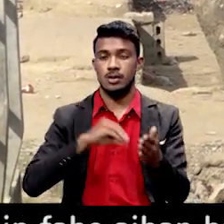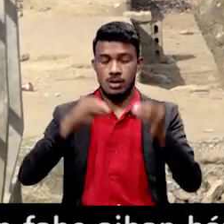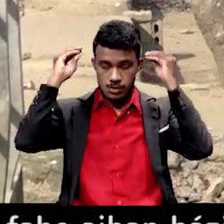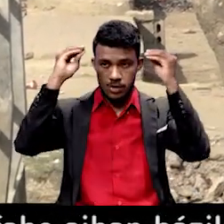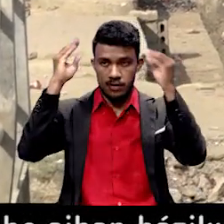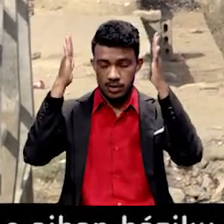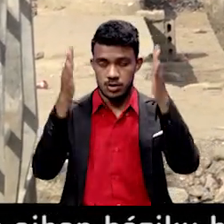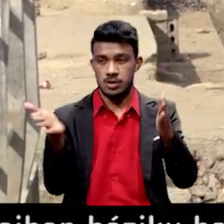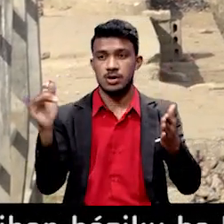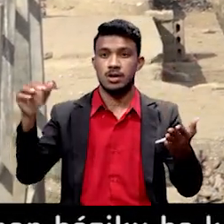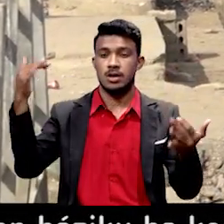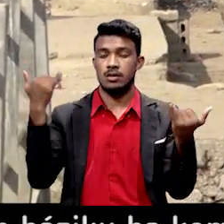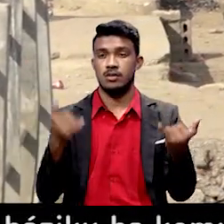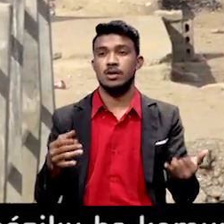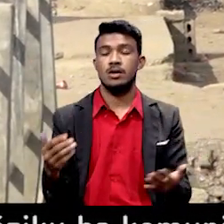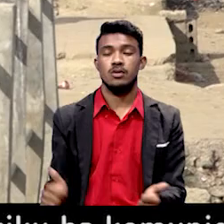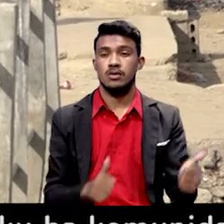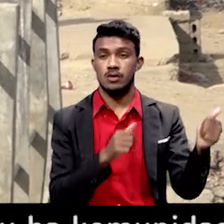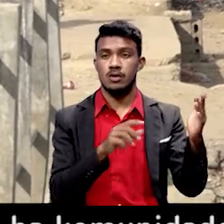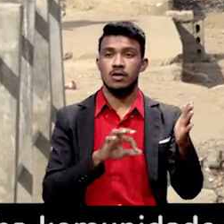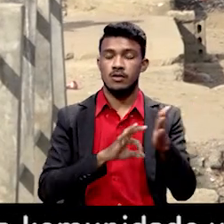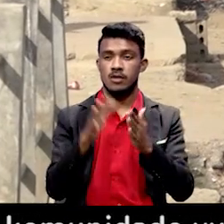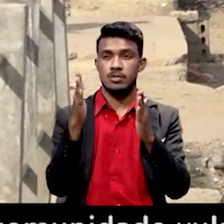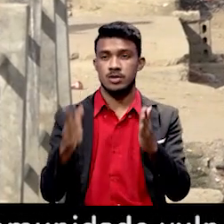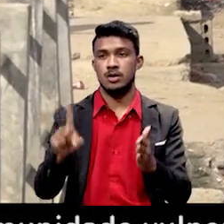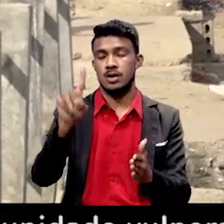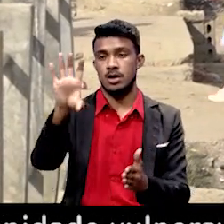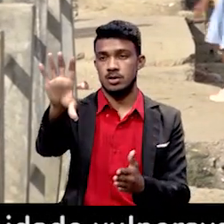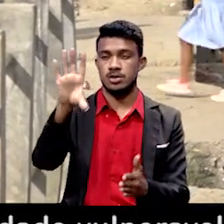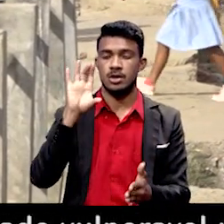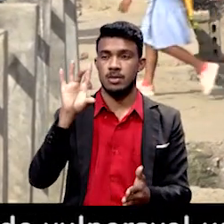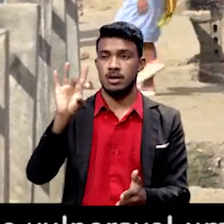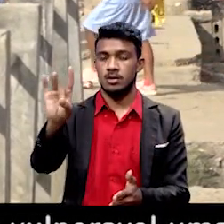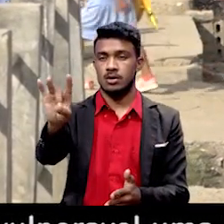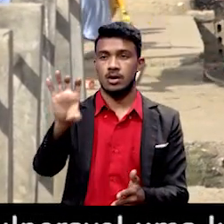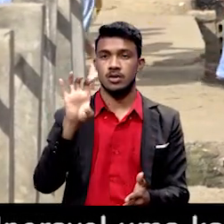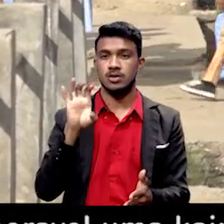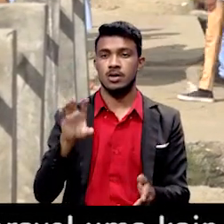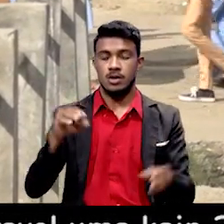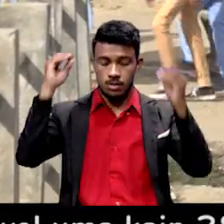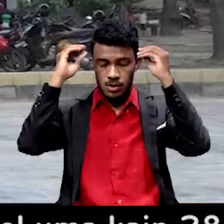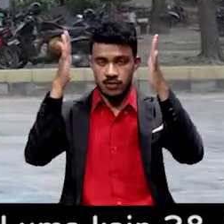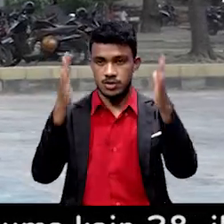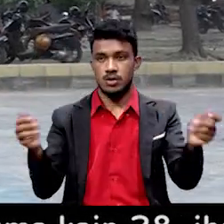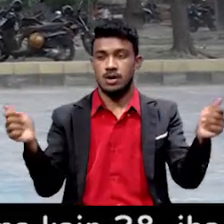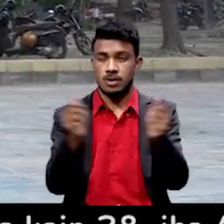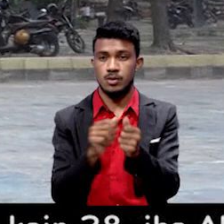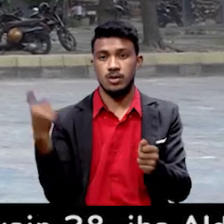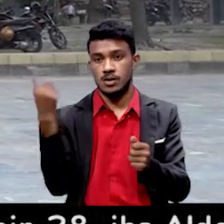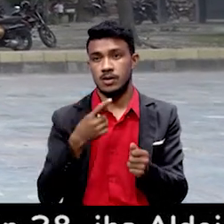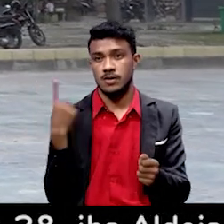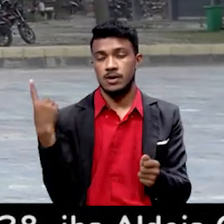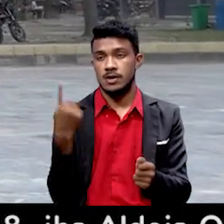atualmente tuirela formação entre Atos Lima to Atos Walu. Total professor nebe ativo Hamutu Krihun Sanu Resing